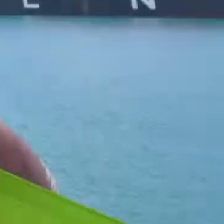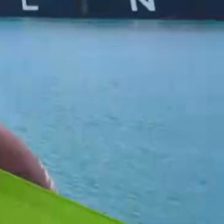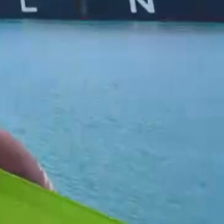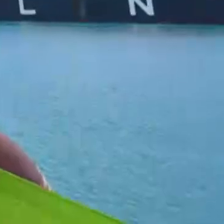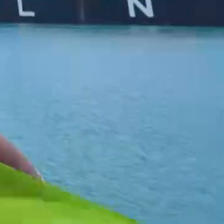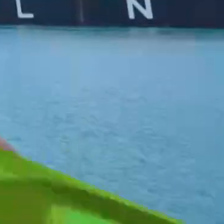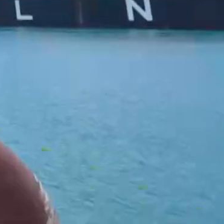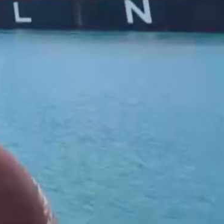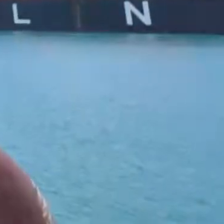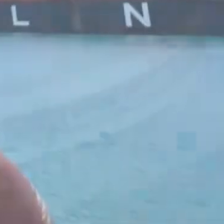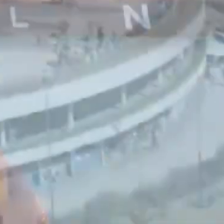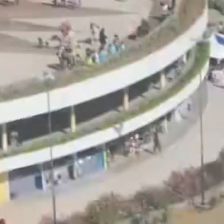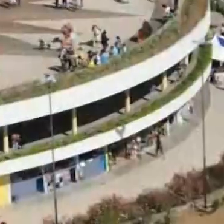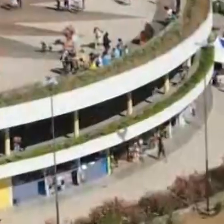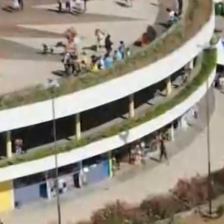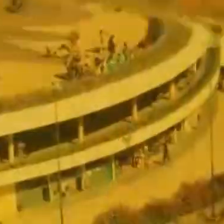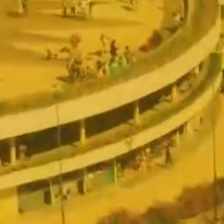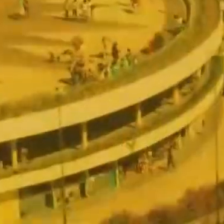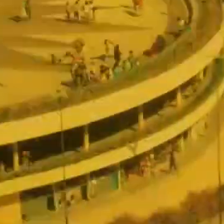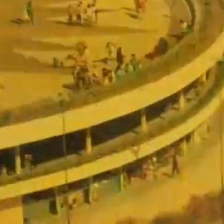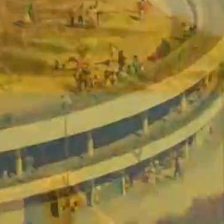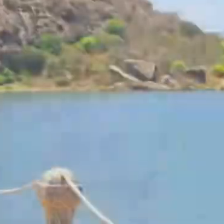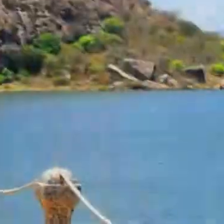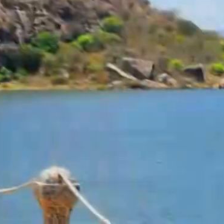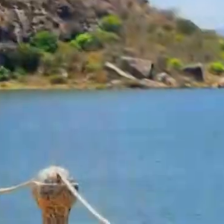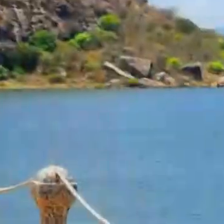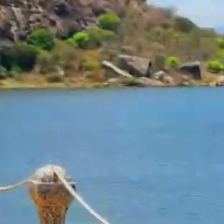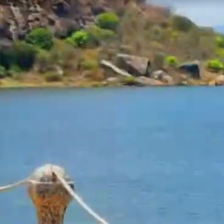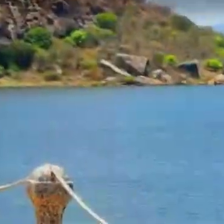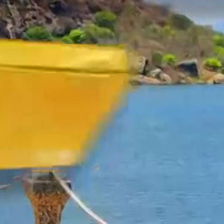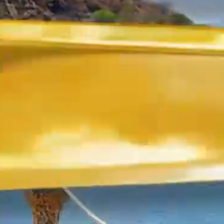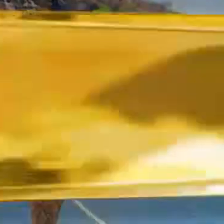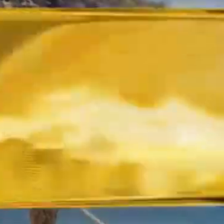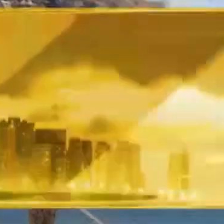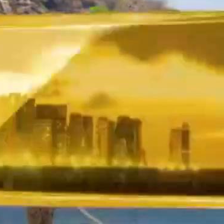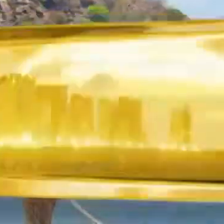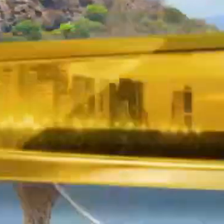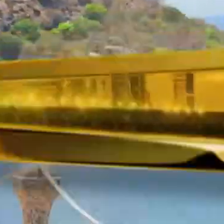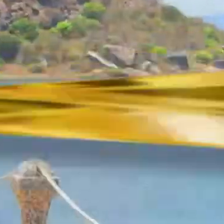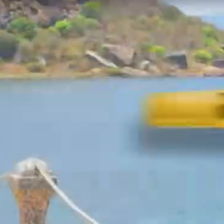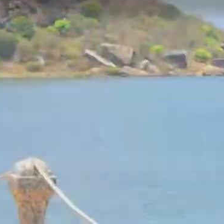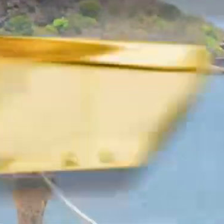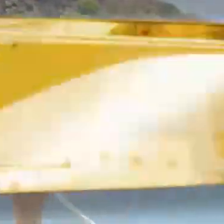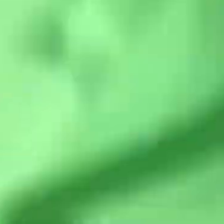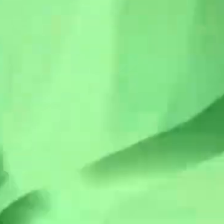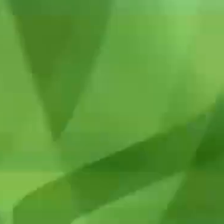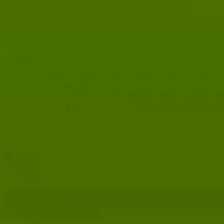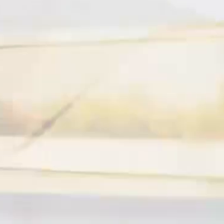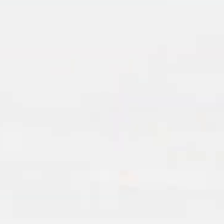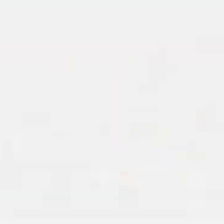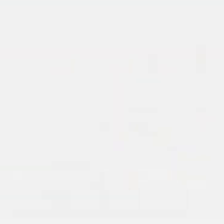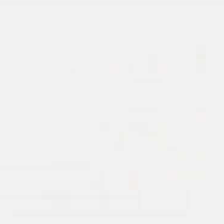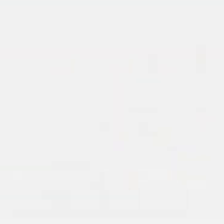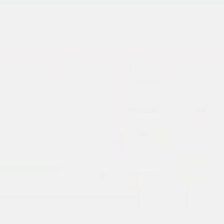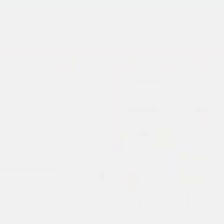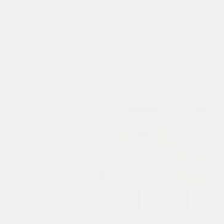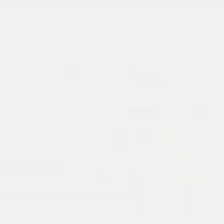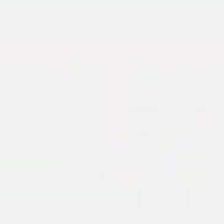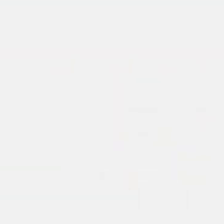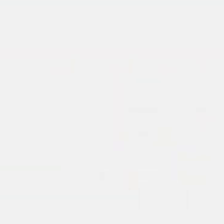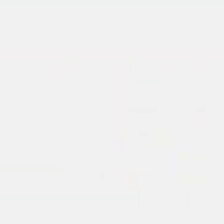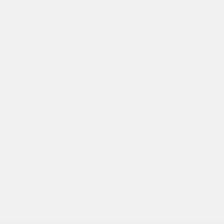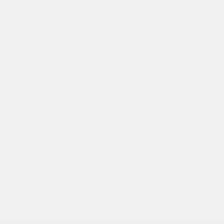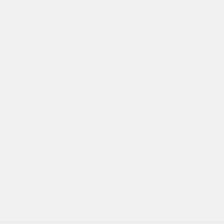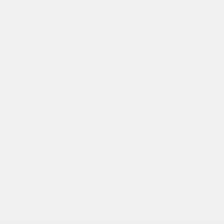nossa marca é mudar pra você se ver melhor. Aqui na TV Assembleia.